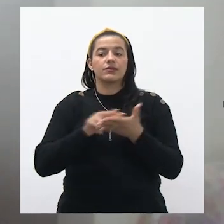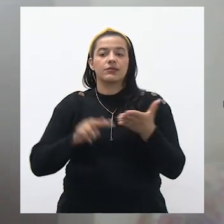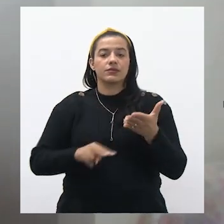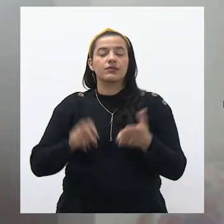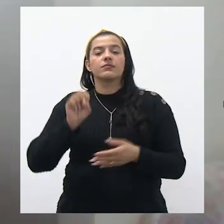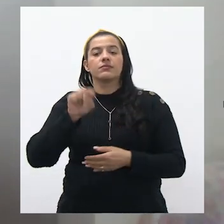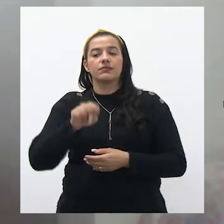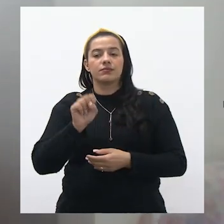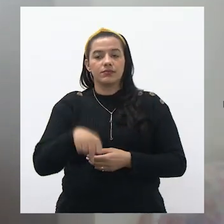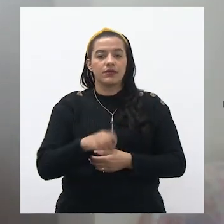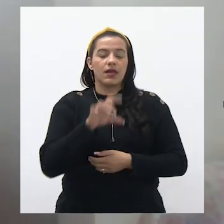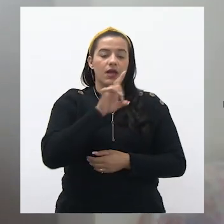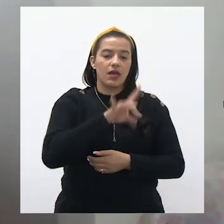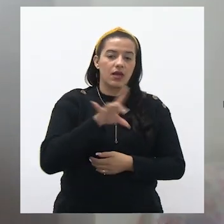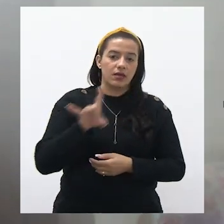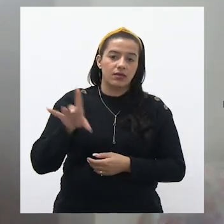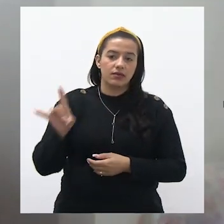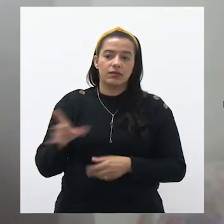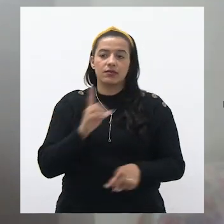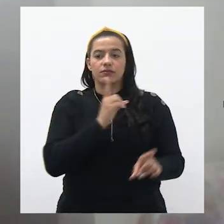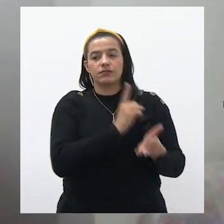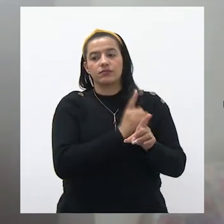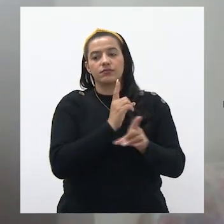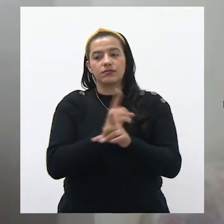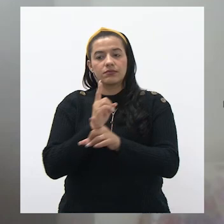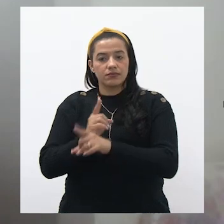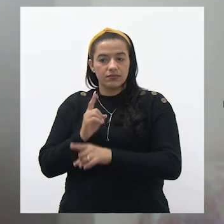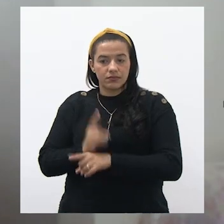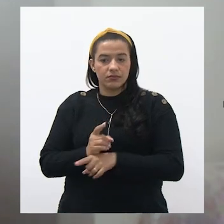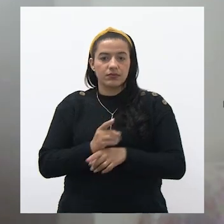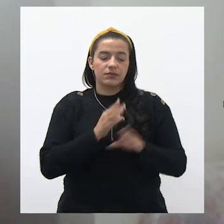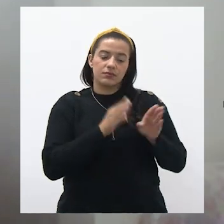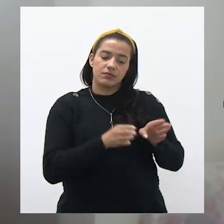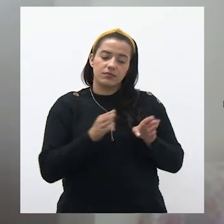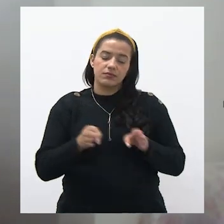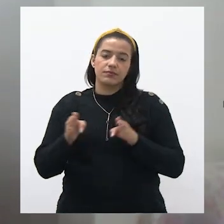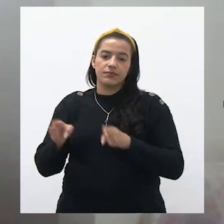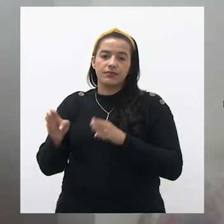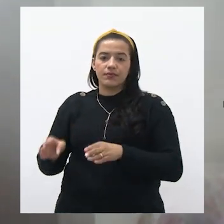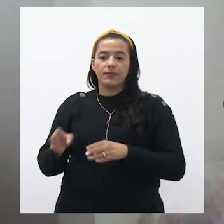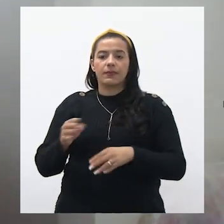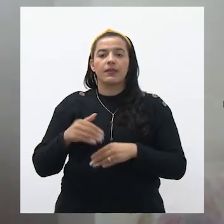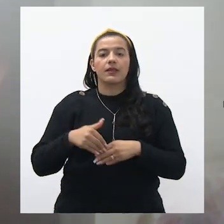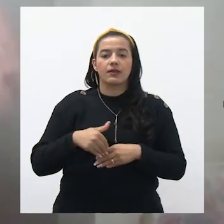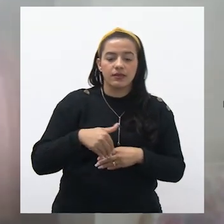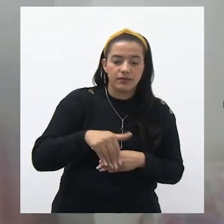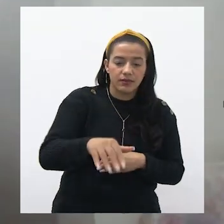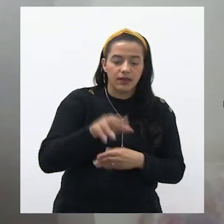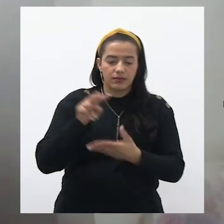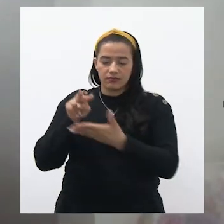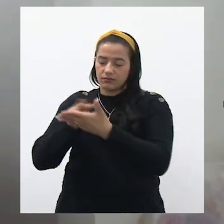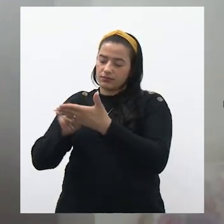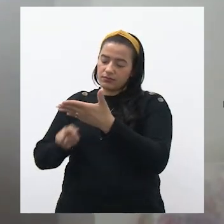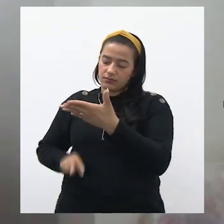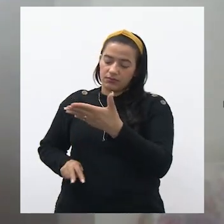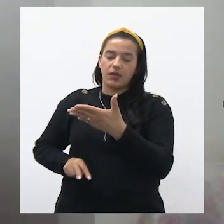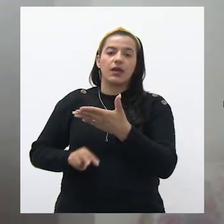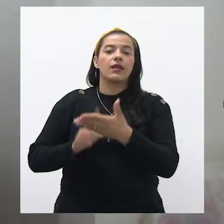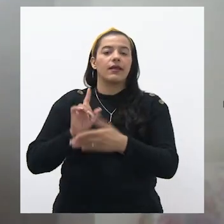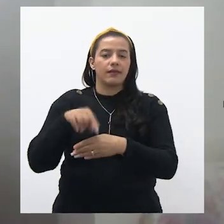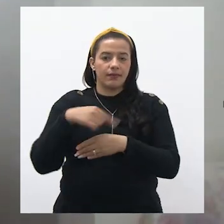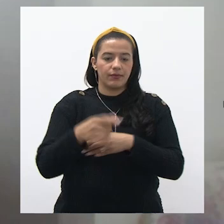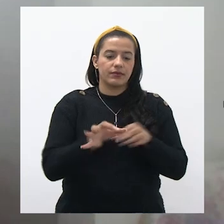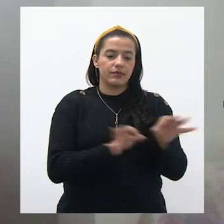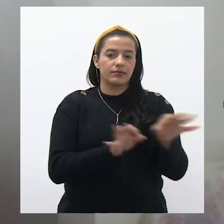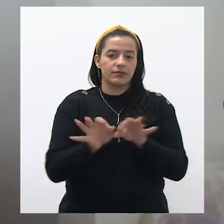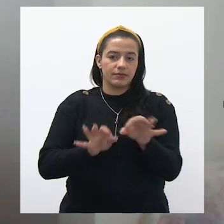A cada encontro que a gente vai fazendo ou vai organizando, a gente faz a partir dessa devolutiva que vocês fazem ali